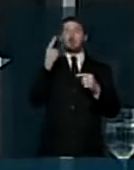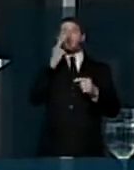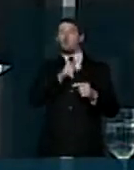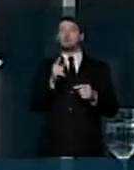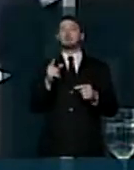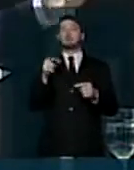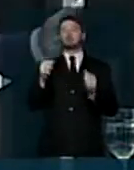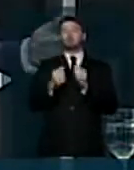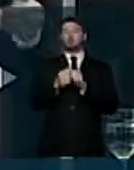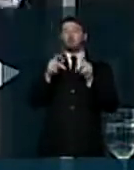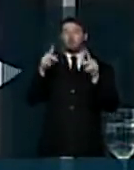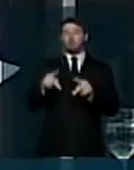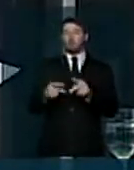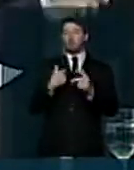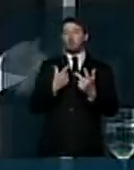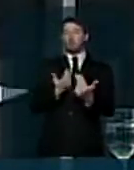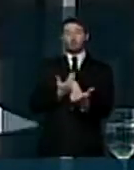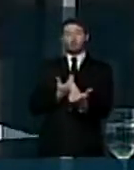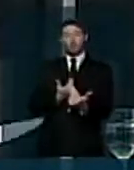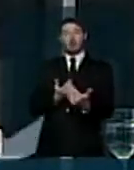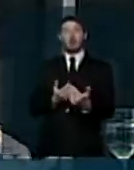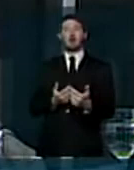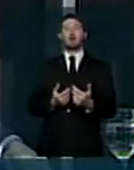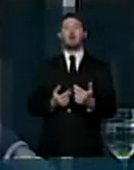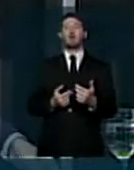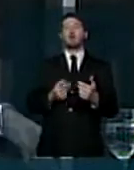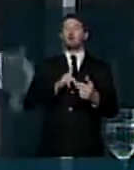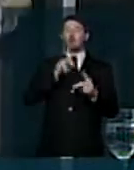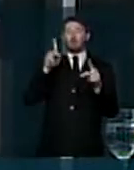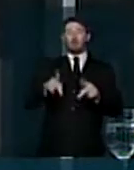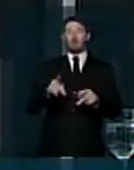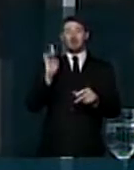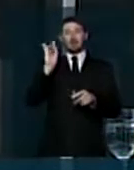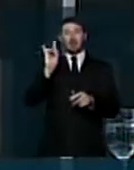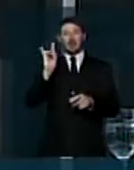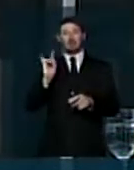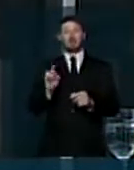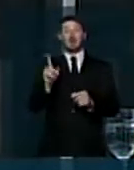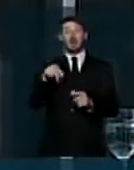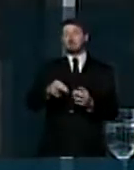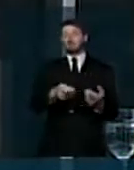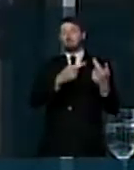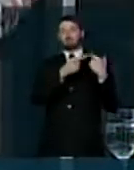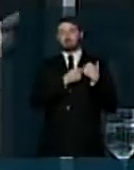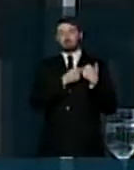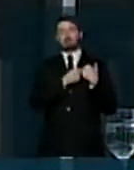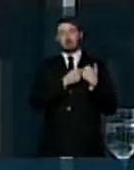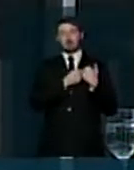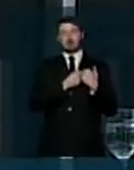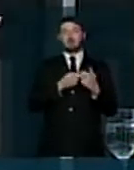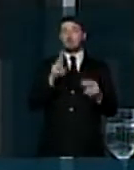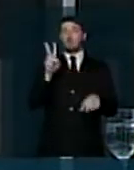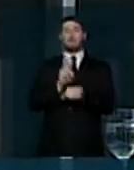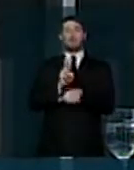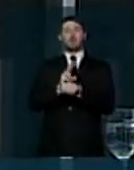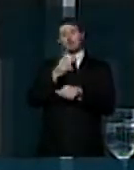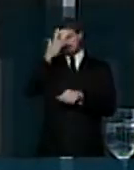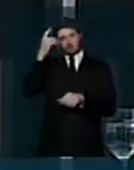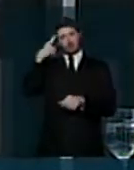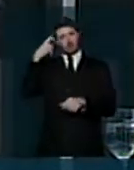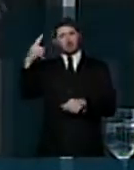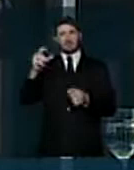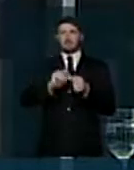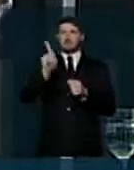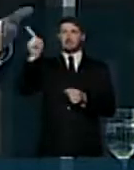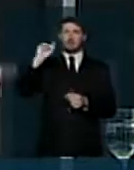com a nossa nação co-irmã, com os nossos irmãos bolivianos, para se ter a responsabilidade de não se proteger os criminosos, não